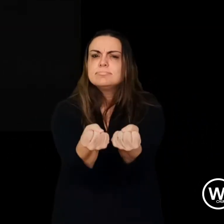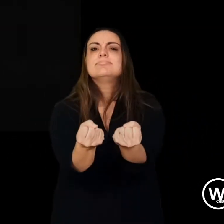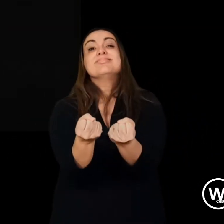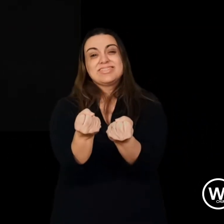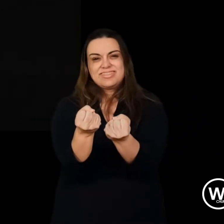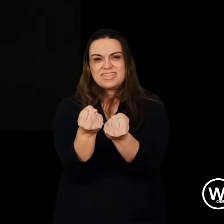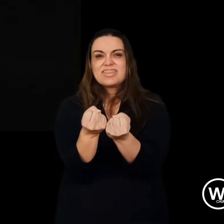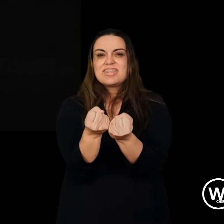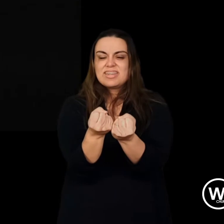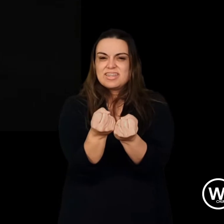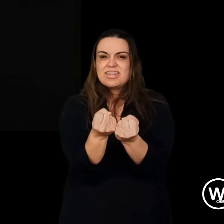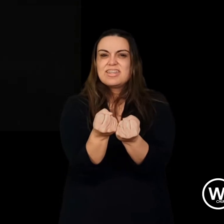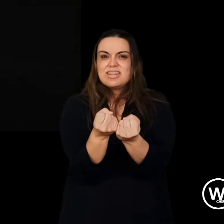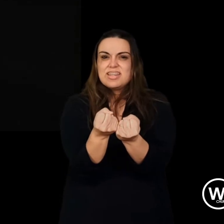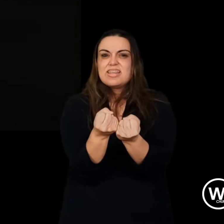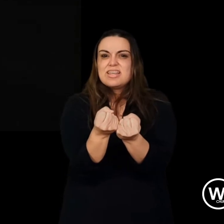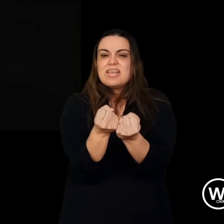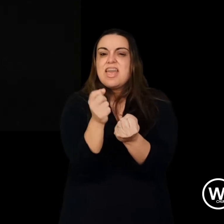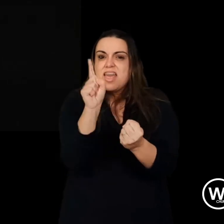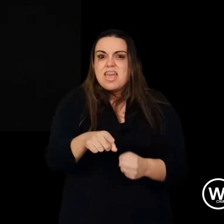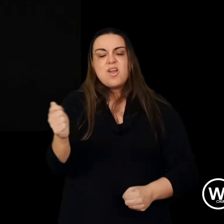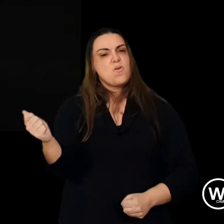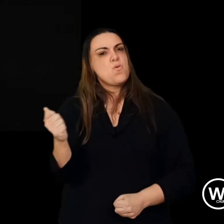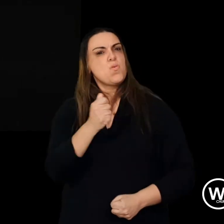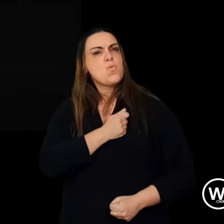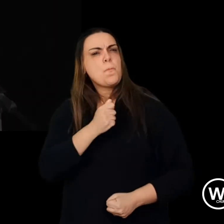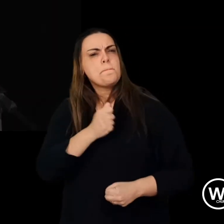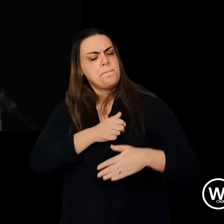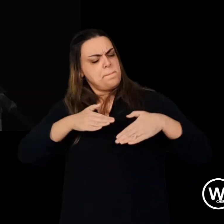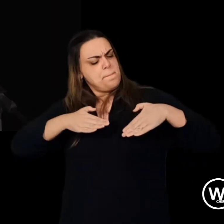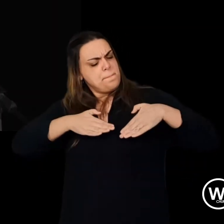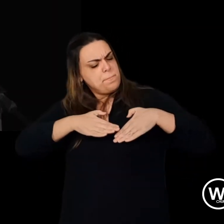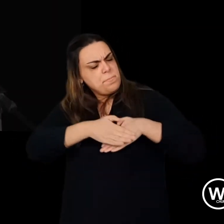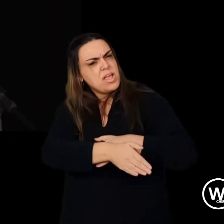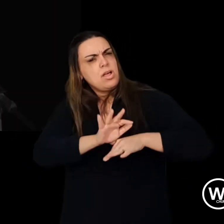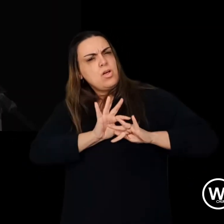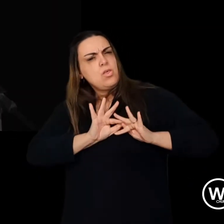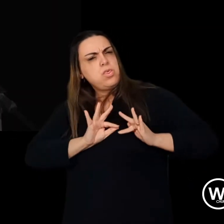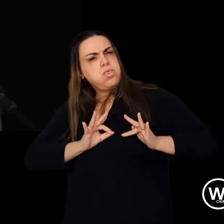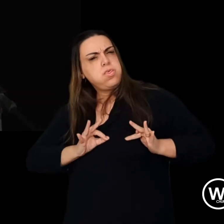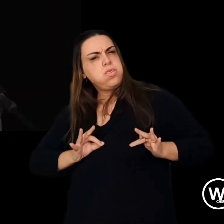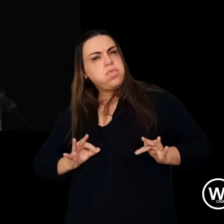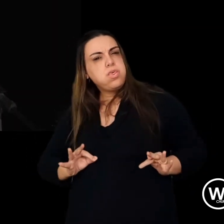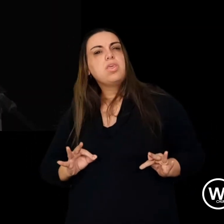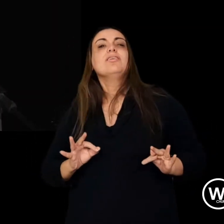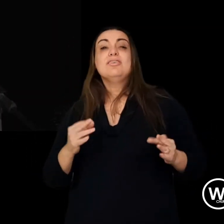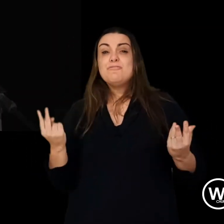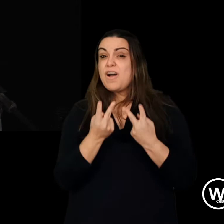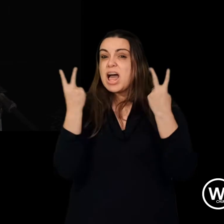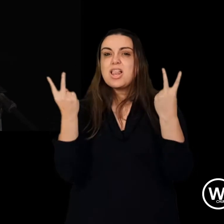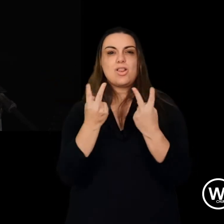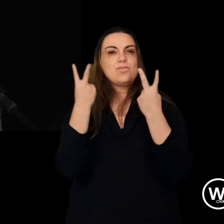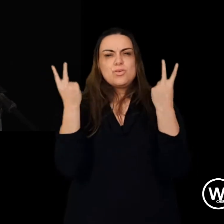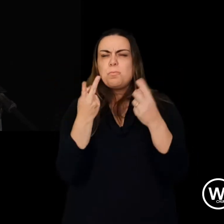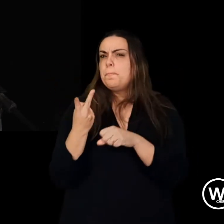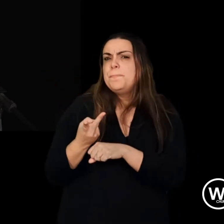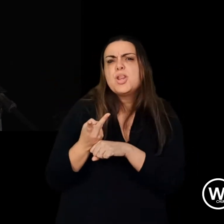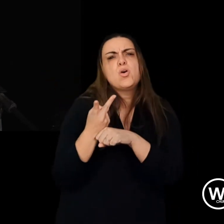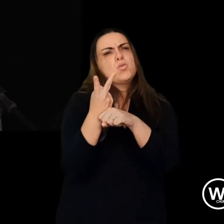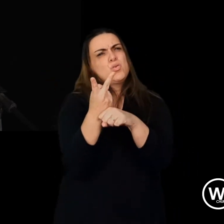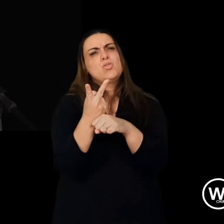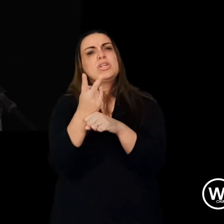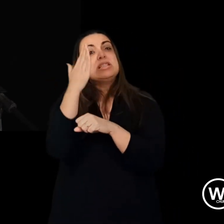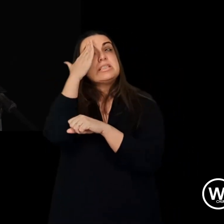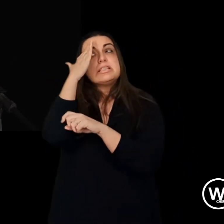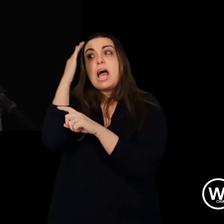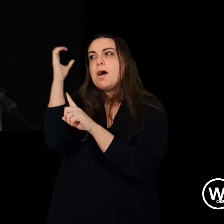Se coloca numa posição de humildade para você receber aquilo que é valioso para você. E o versículo 4 vai dizer: procura por